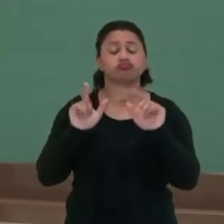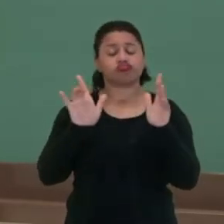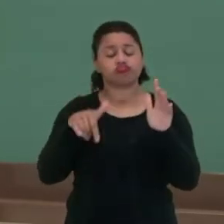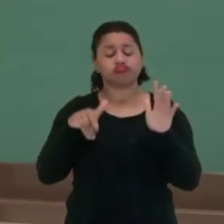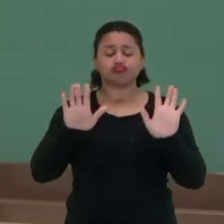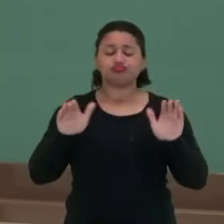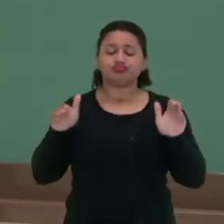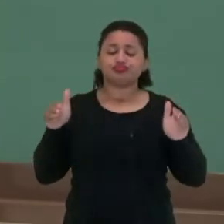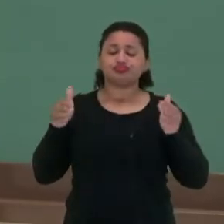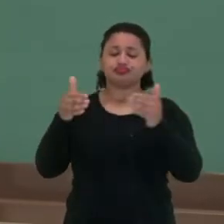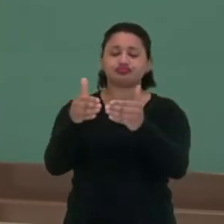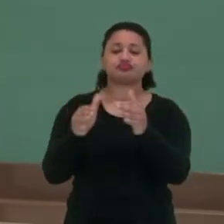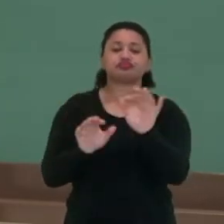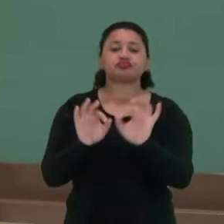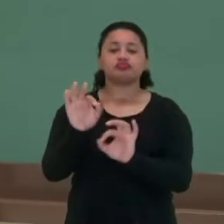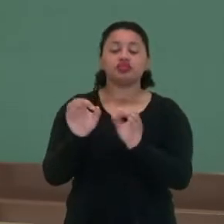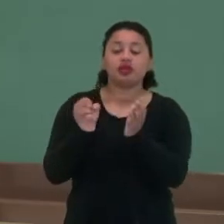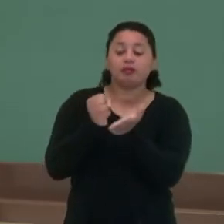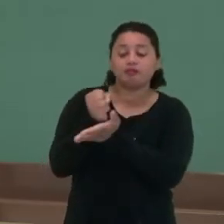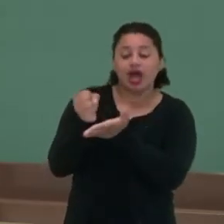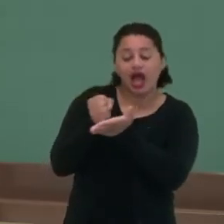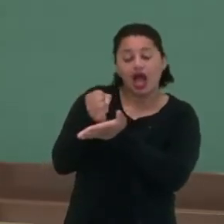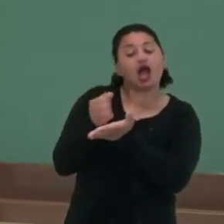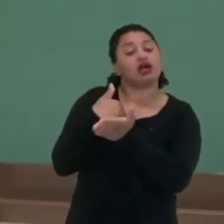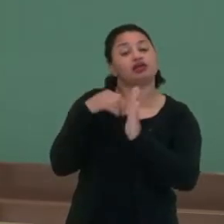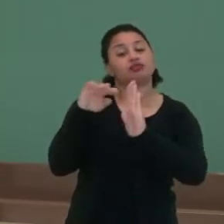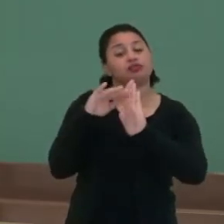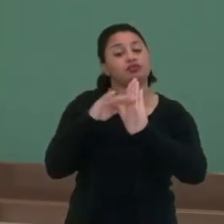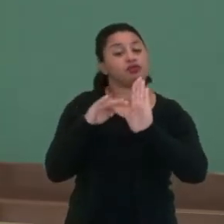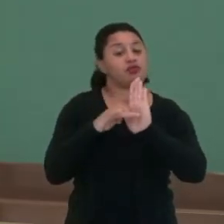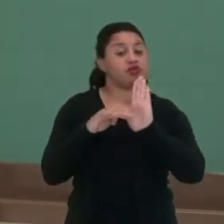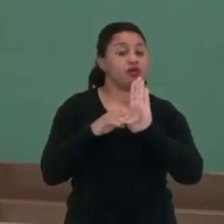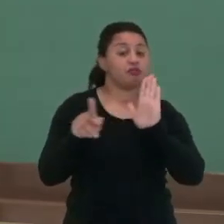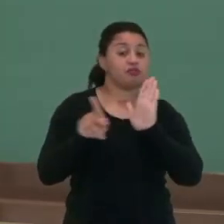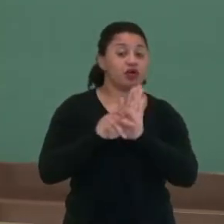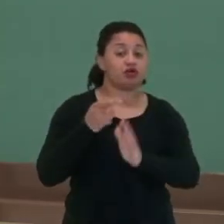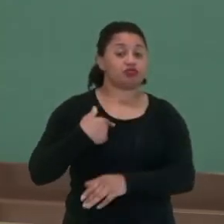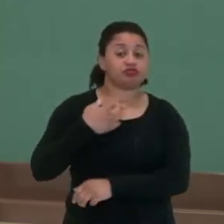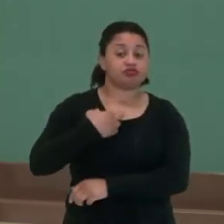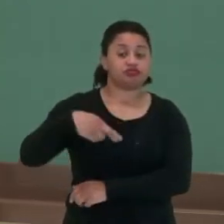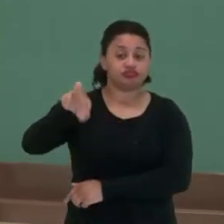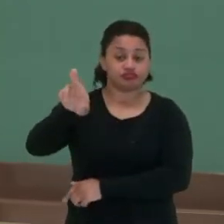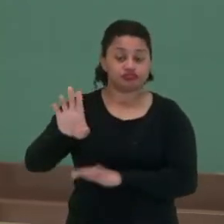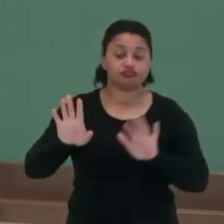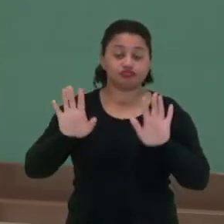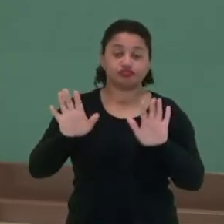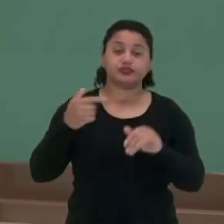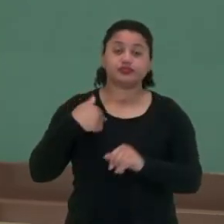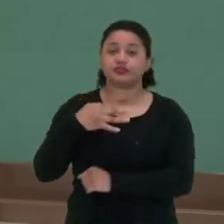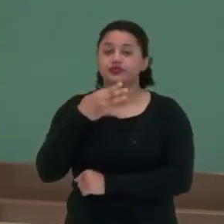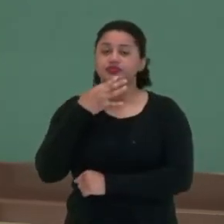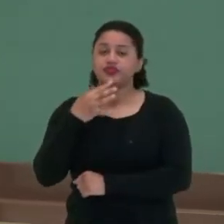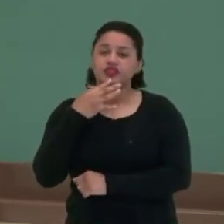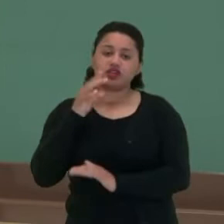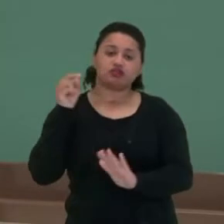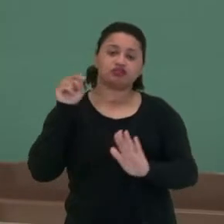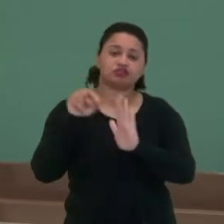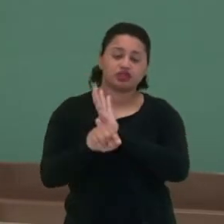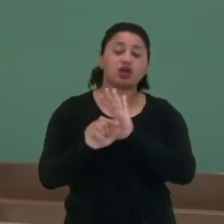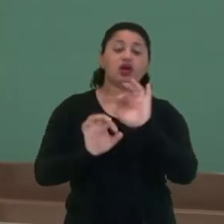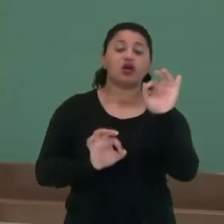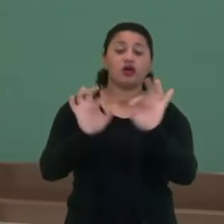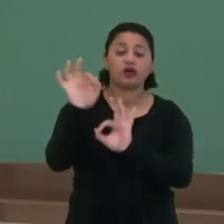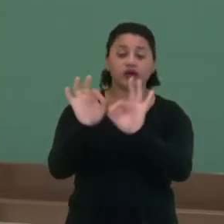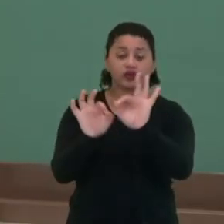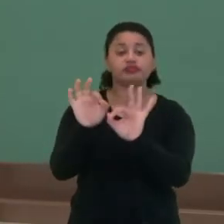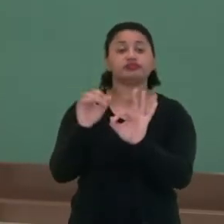são estados organizados com base em preceitos religiosos. E aí, para a gente conhecer um pouco mais sobre essa organização,